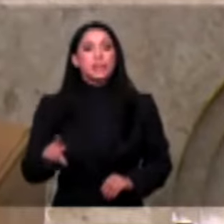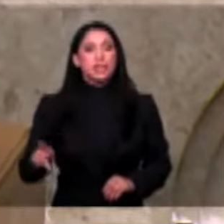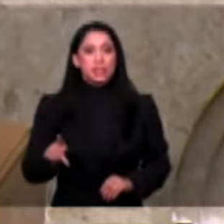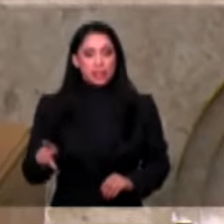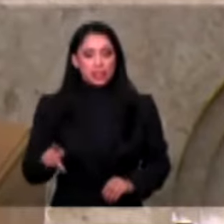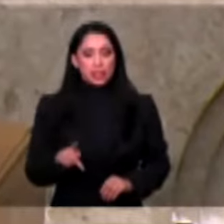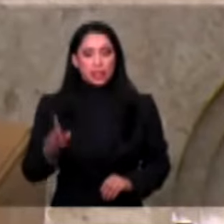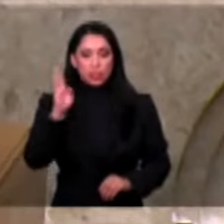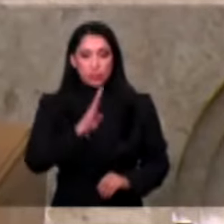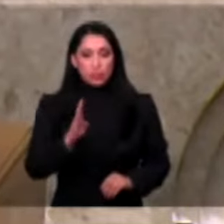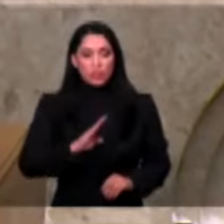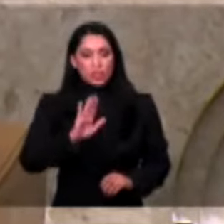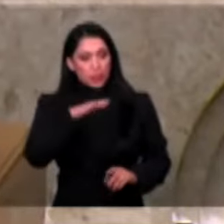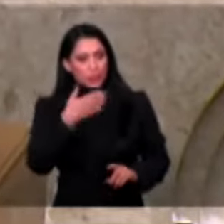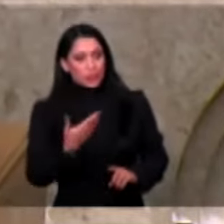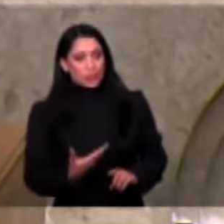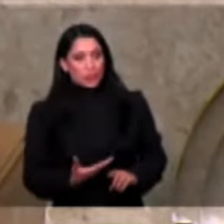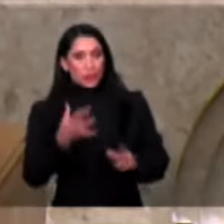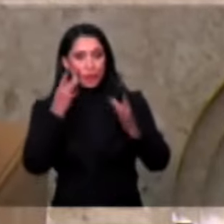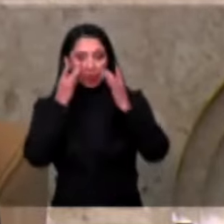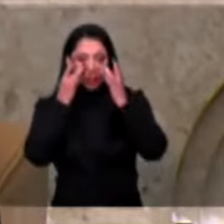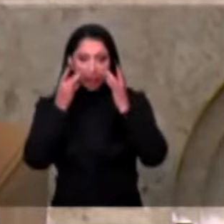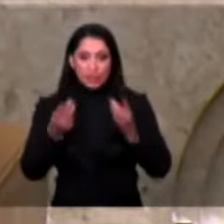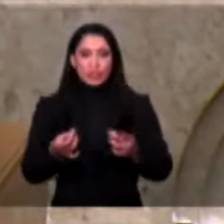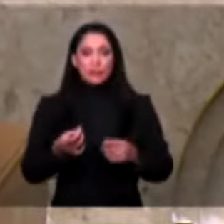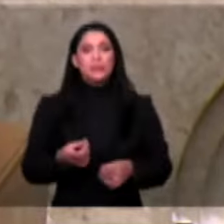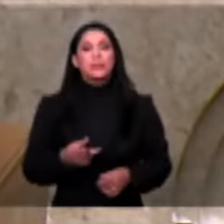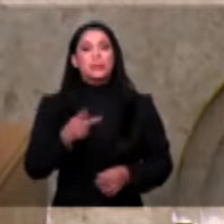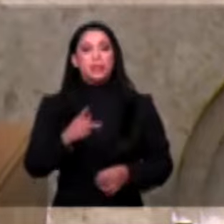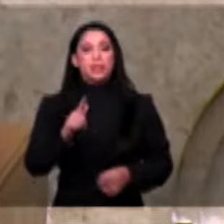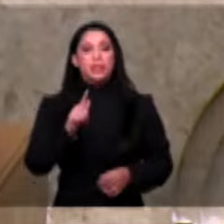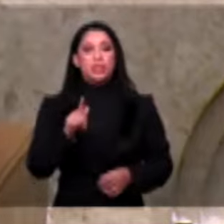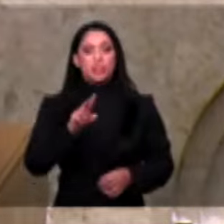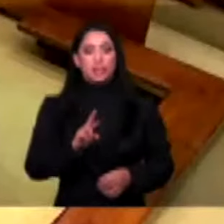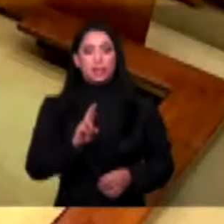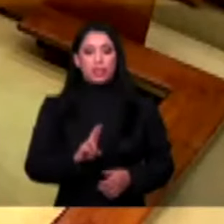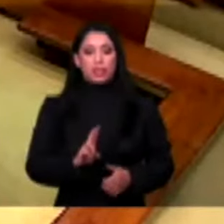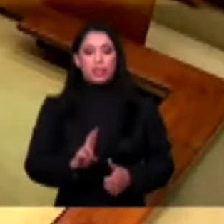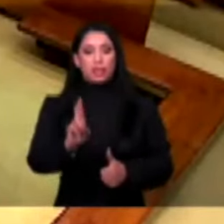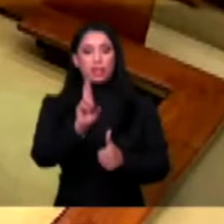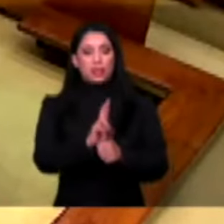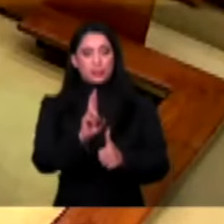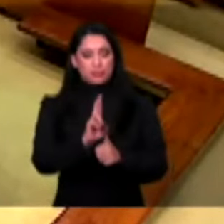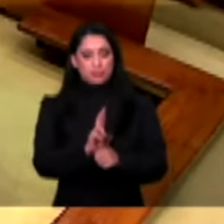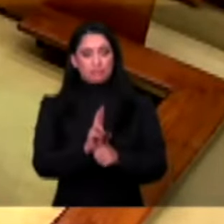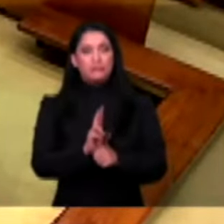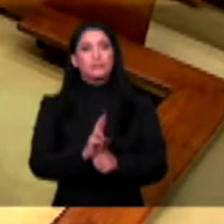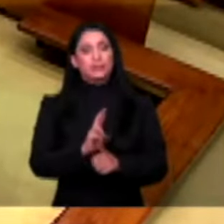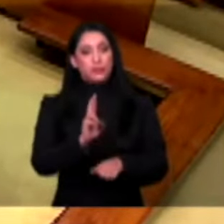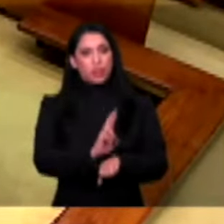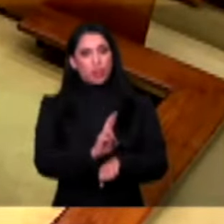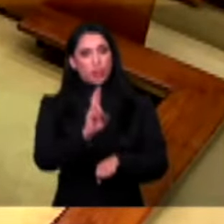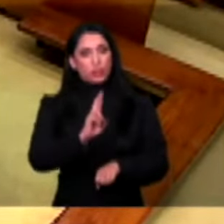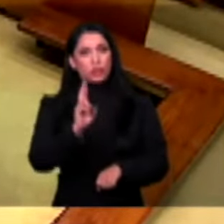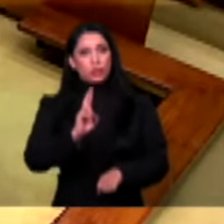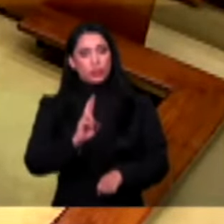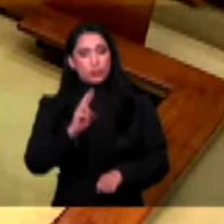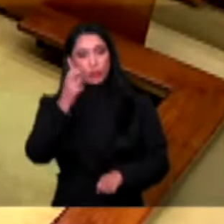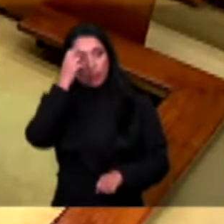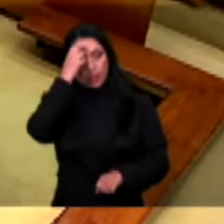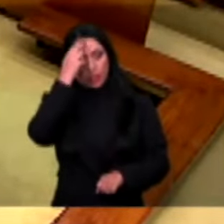presença. Senhor Procurador-Geral da República, Dr. Augusto Aras.